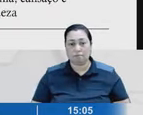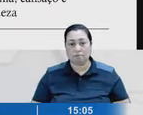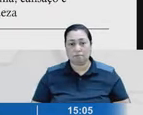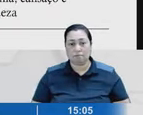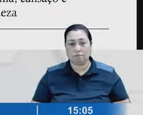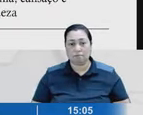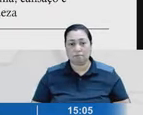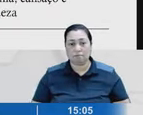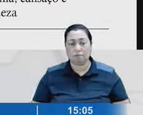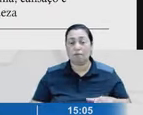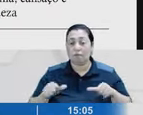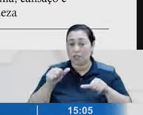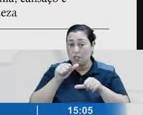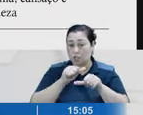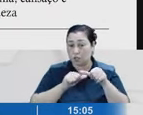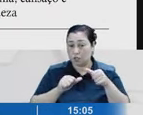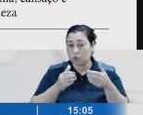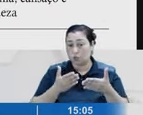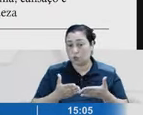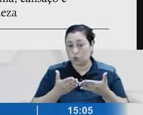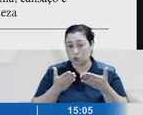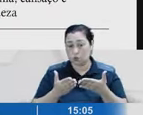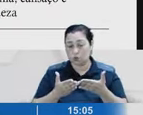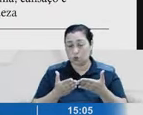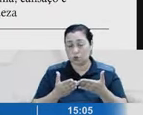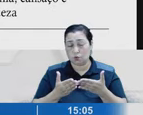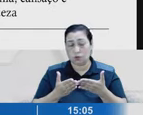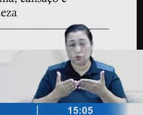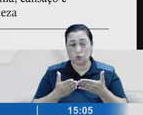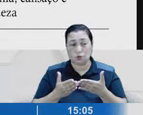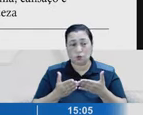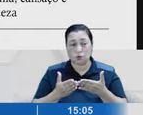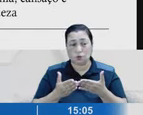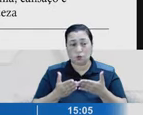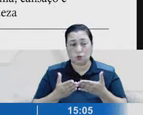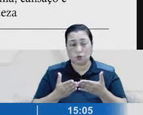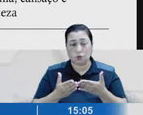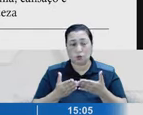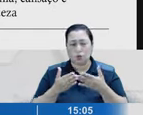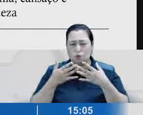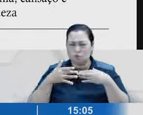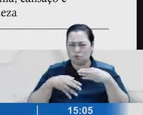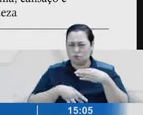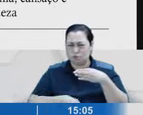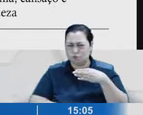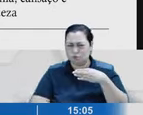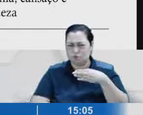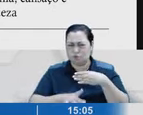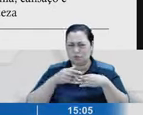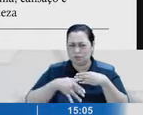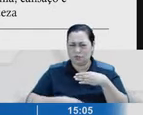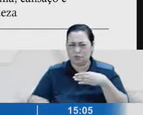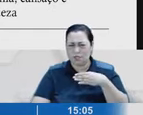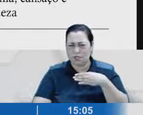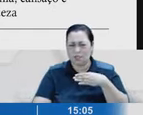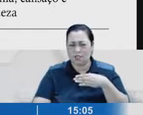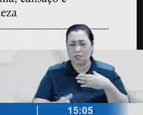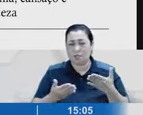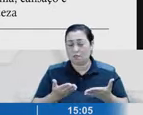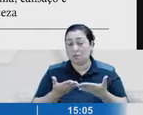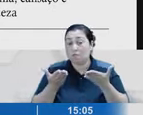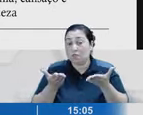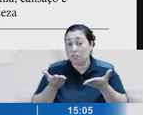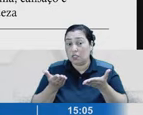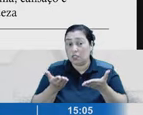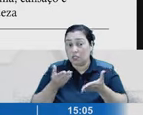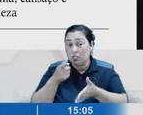Alteração do hábito intestinal, né? Uma diarreia, uma constipação, mas não é uma